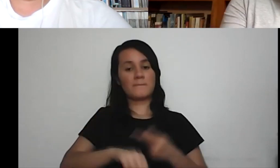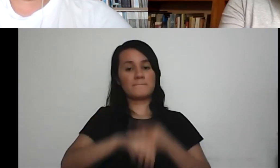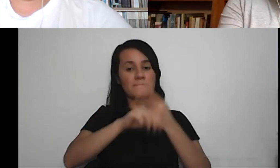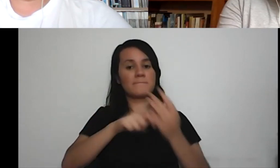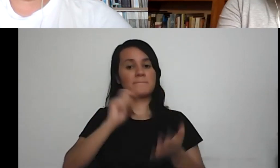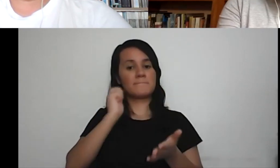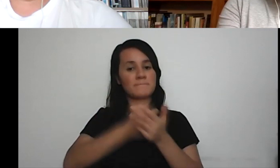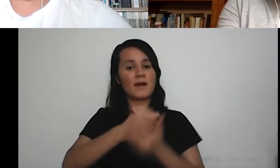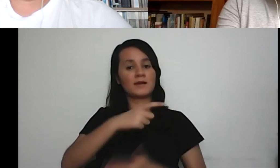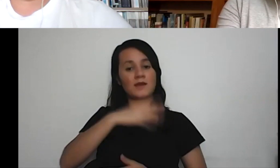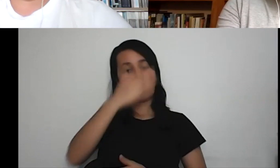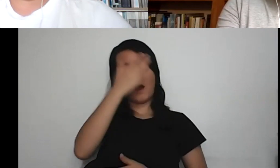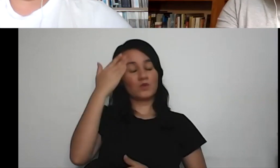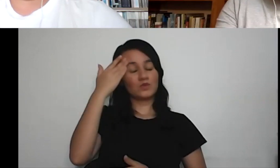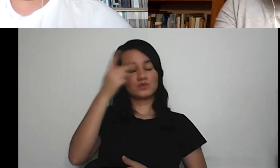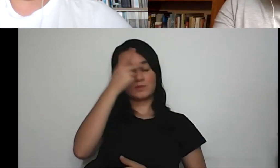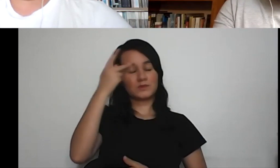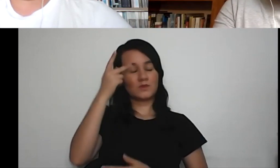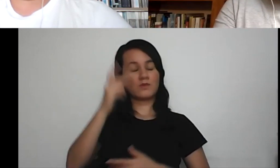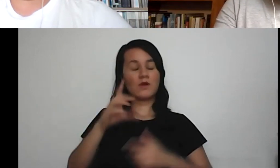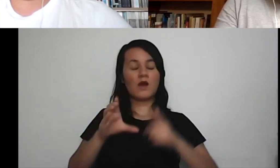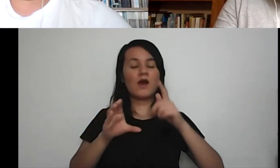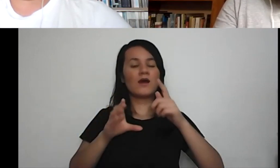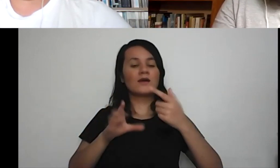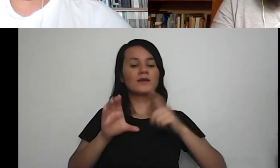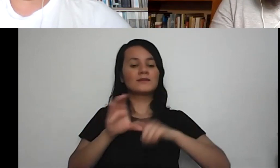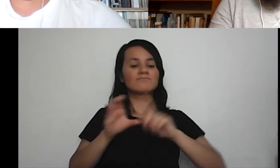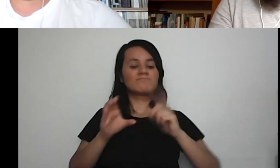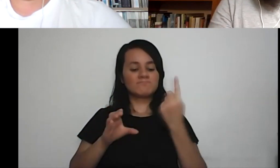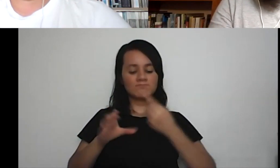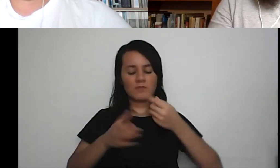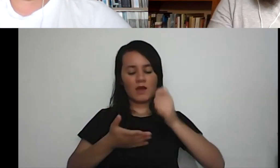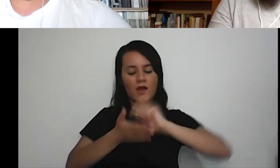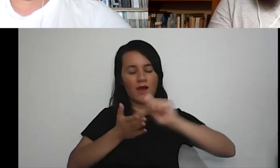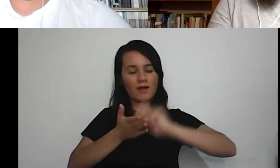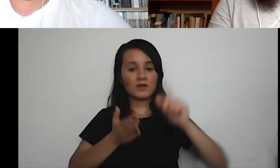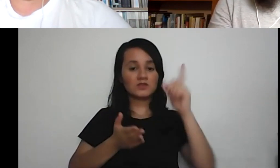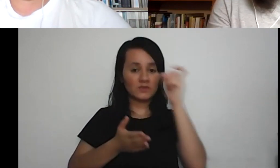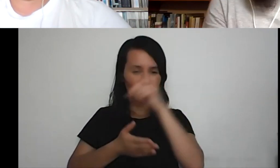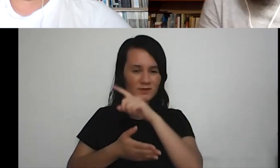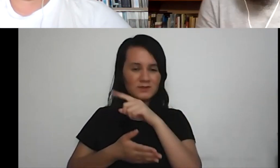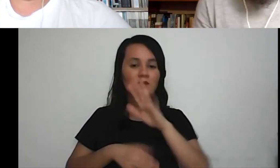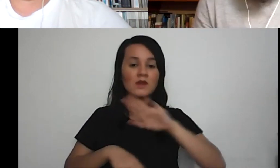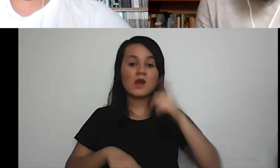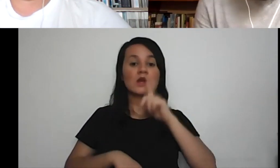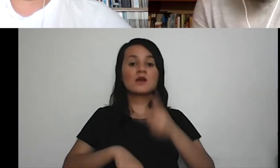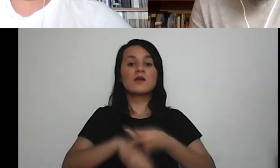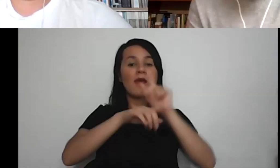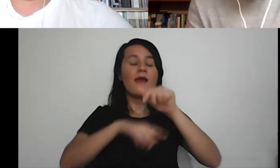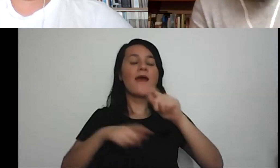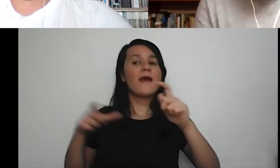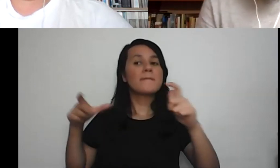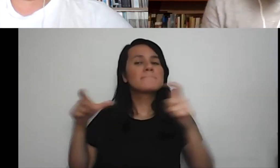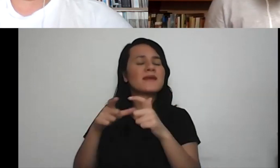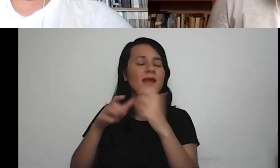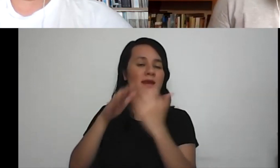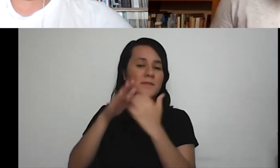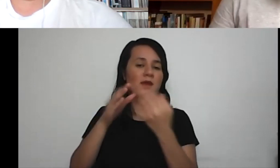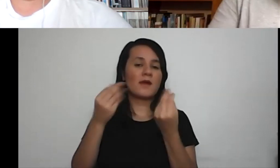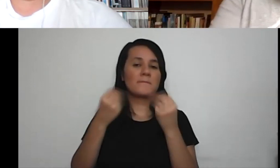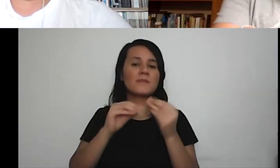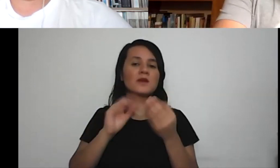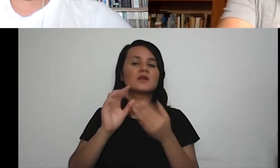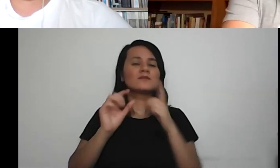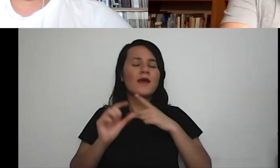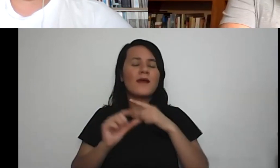autores independentes se escrever, diversos desses autores que têm ganho os prêmios são de editoras muito pequenas que tiveram tiragens muito pequenas,